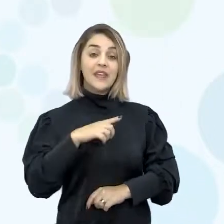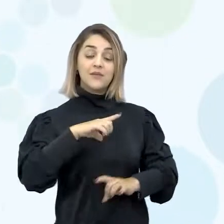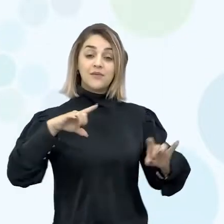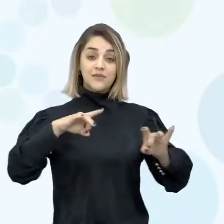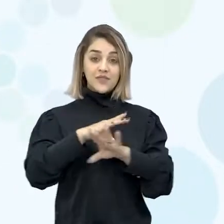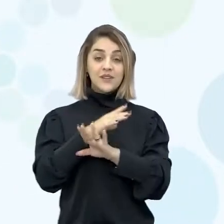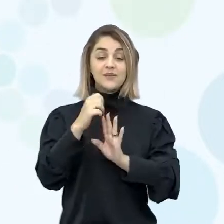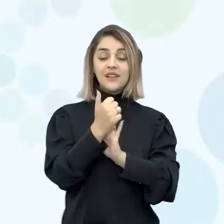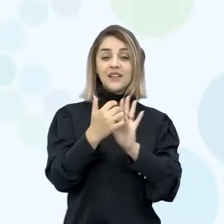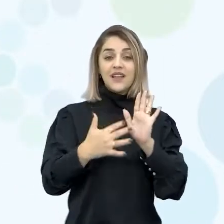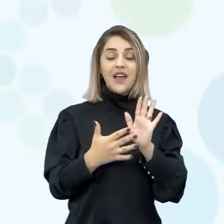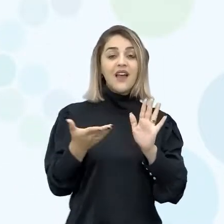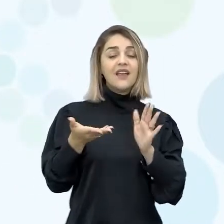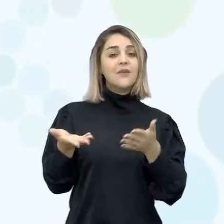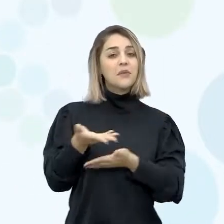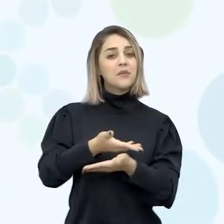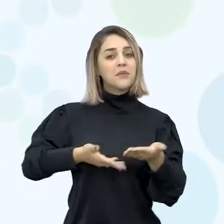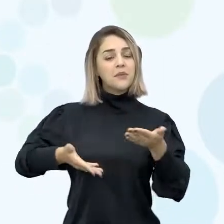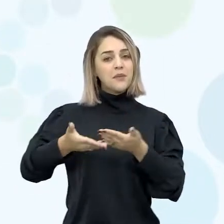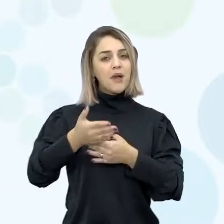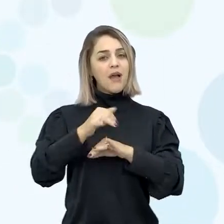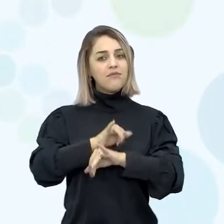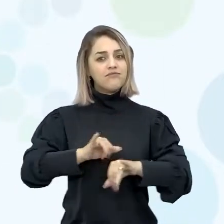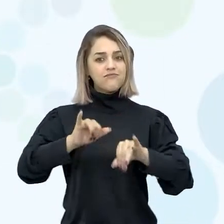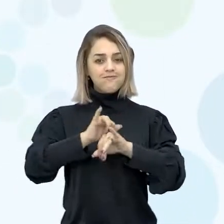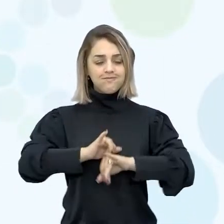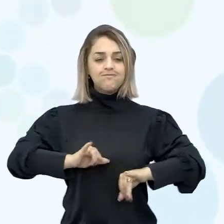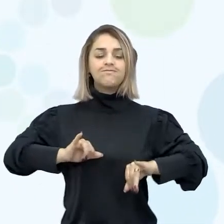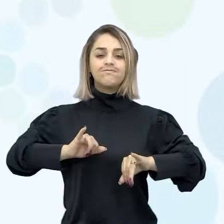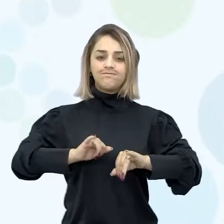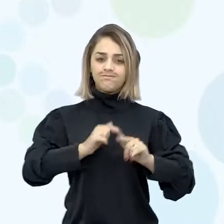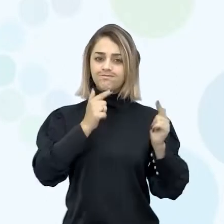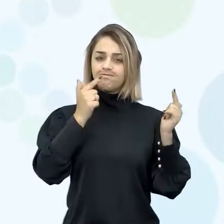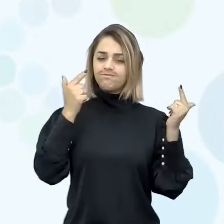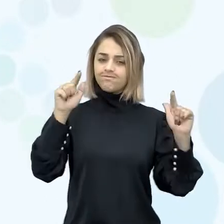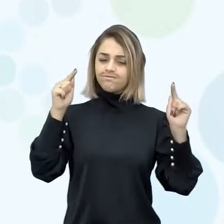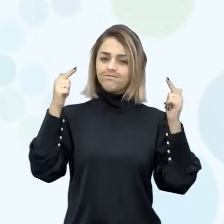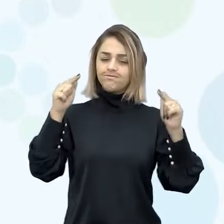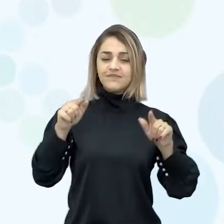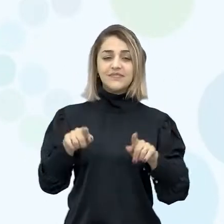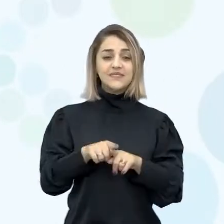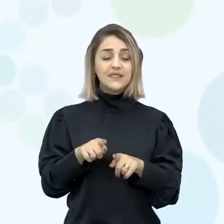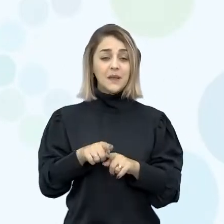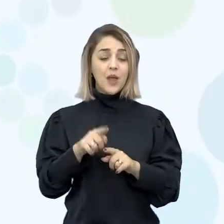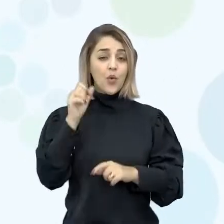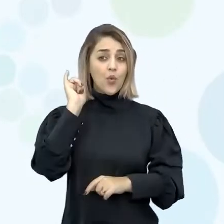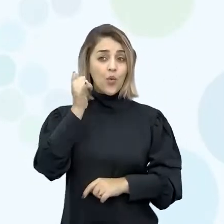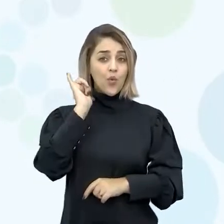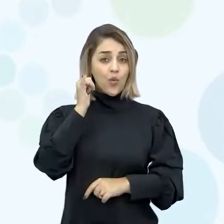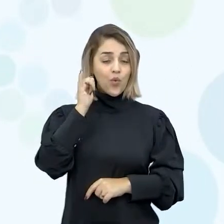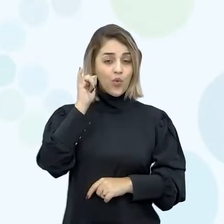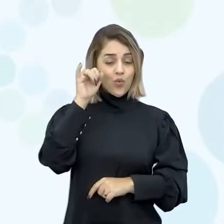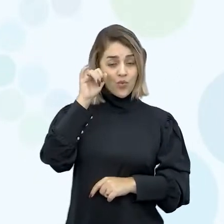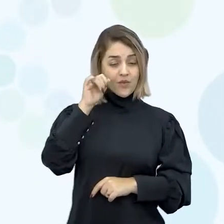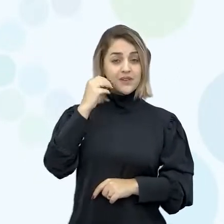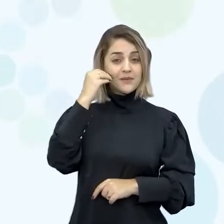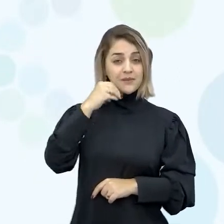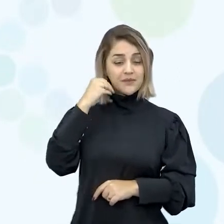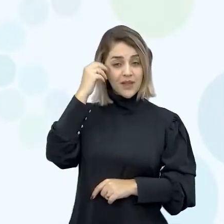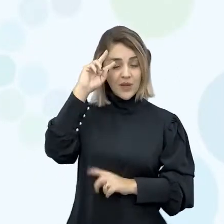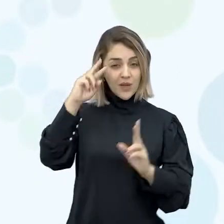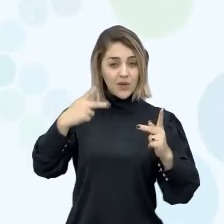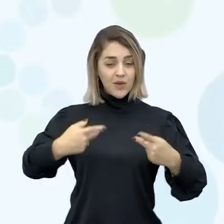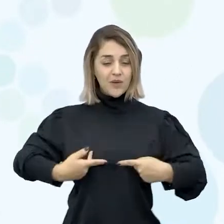é Socializando os Manifestos, tá certo? Do Cultura em Movimento, diferentes formas de narrar a experiência humana. Somos nós, na unidade